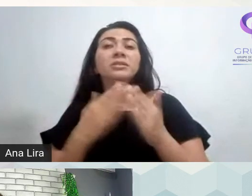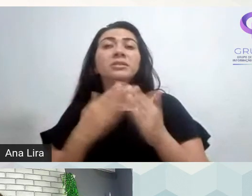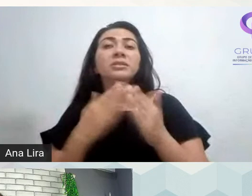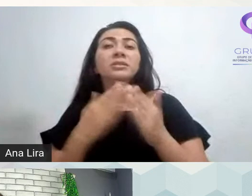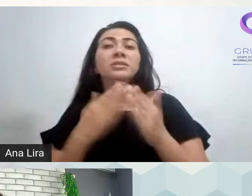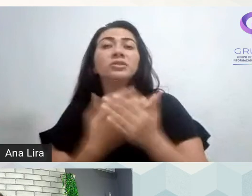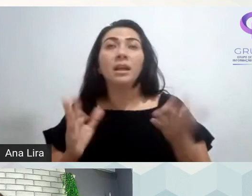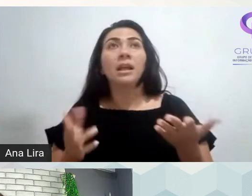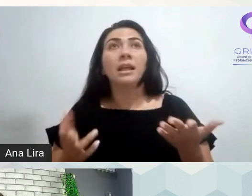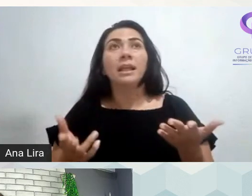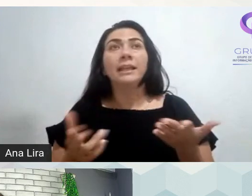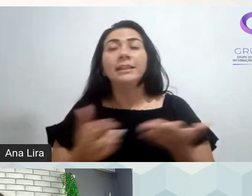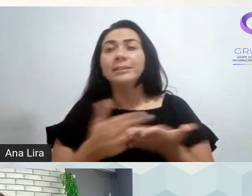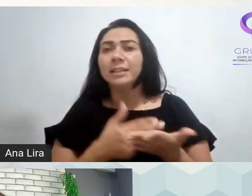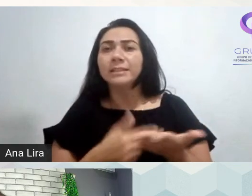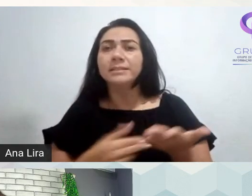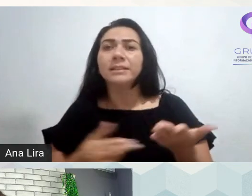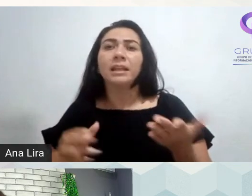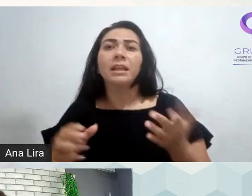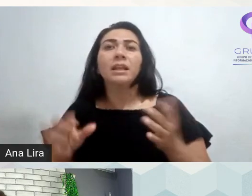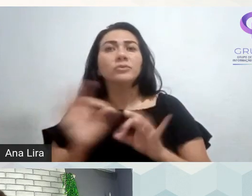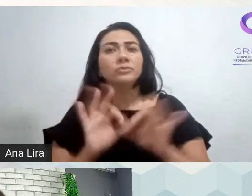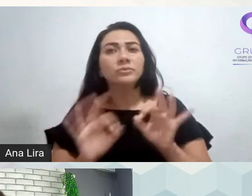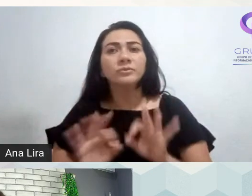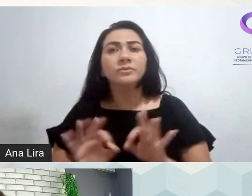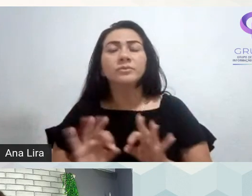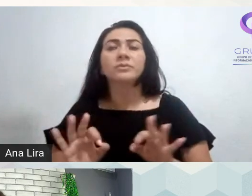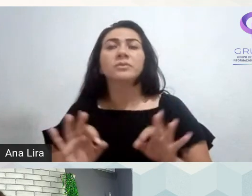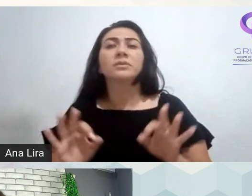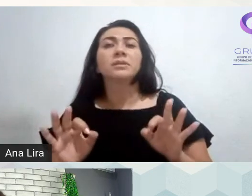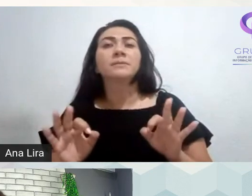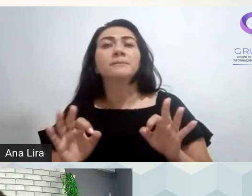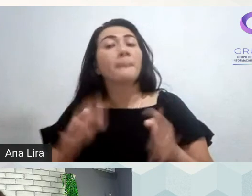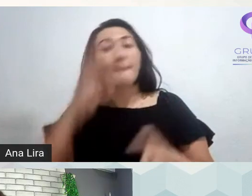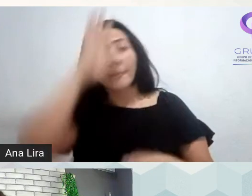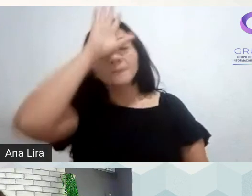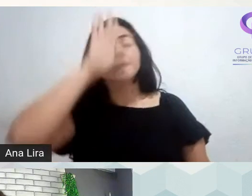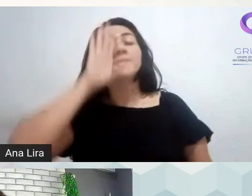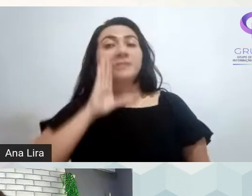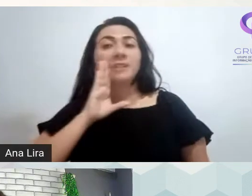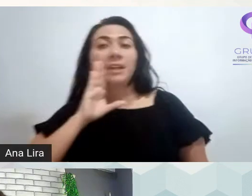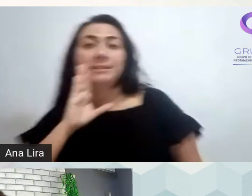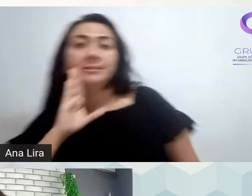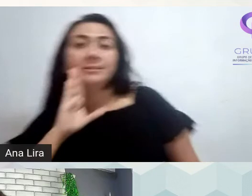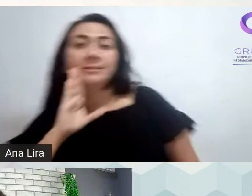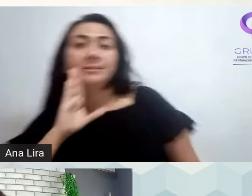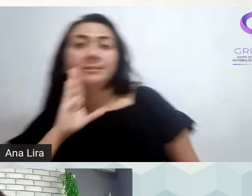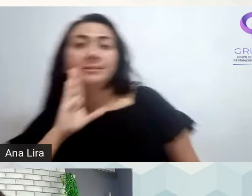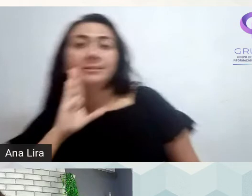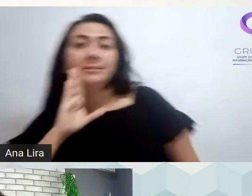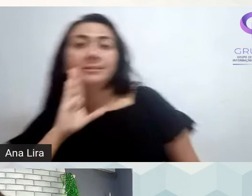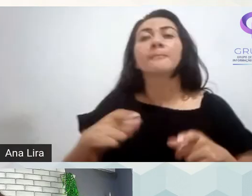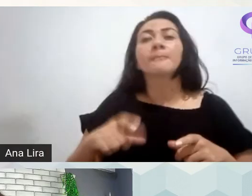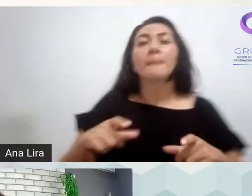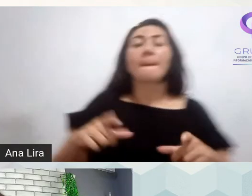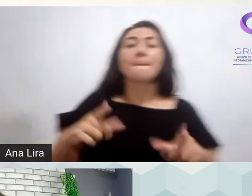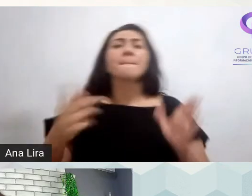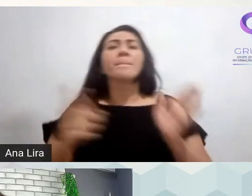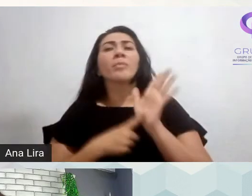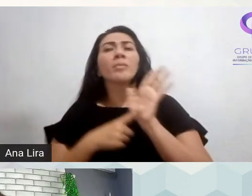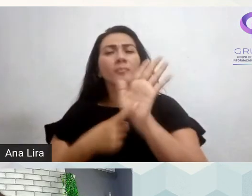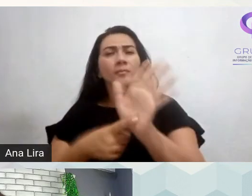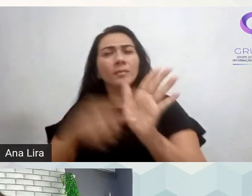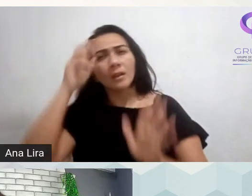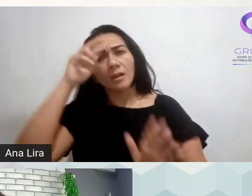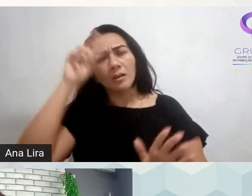que são da comunidade, né, de forma gratuita, né? E em uma das apresentações que eles fizeram, né, na lona